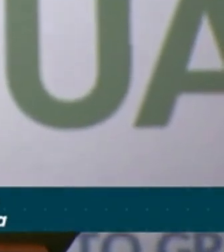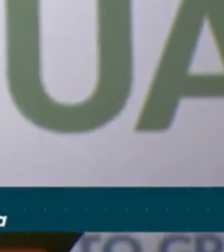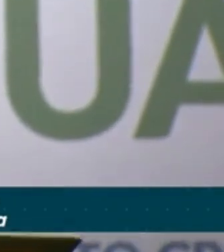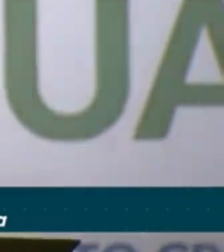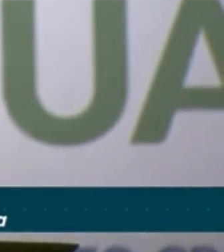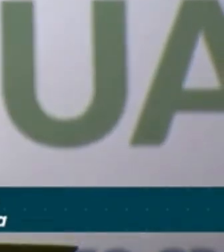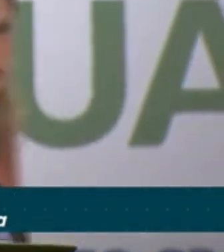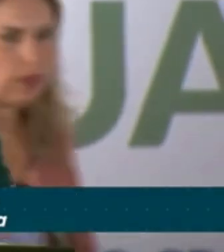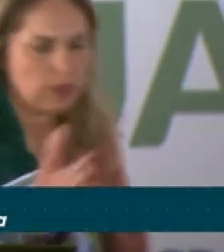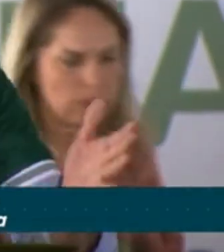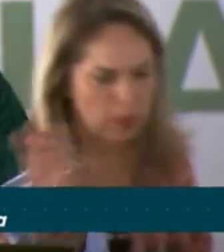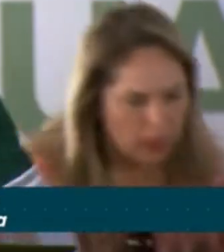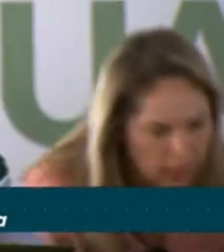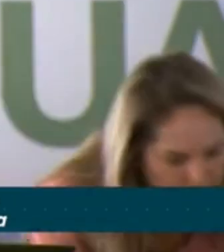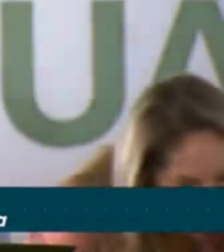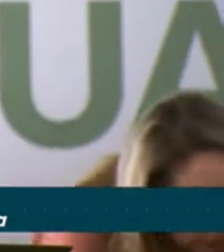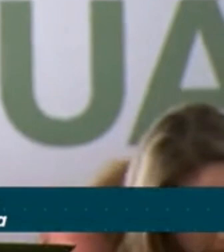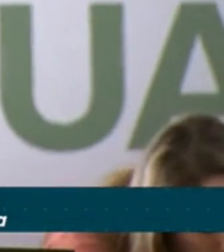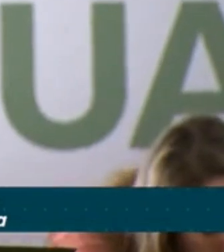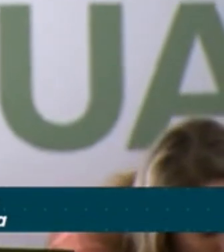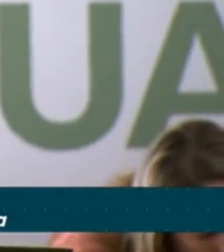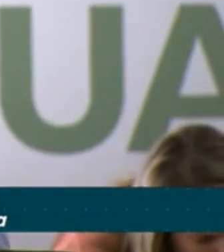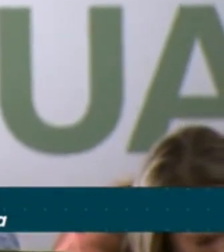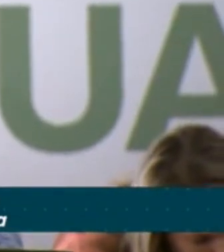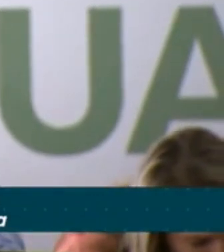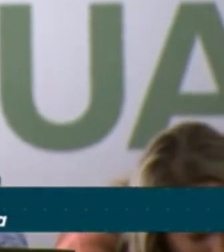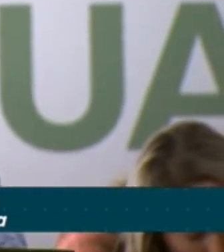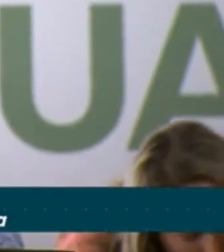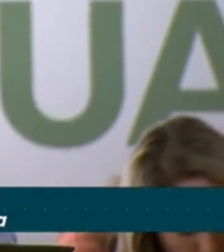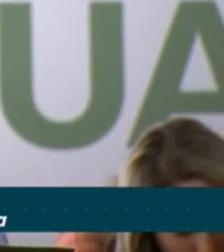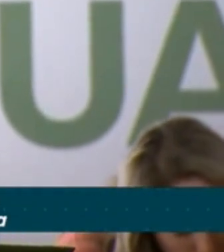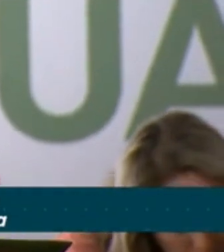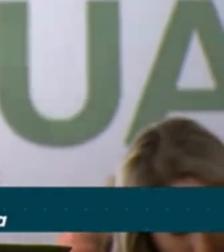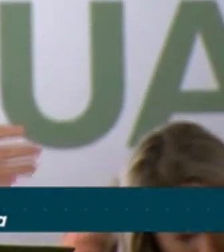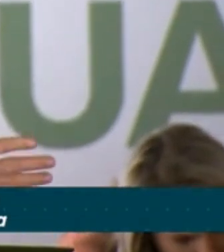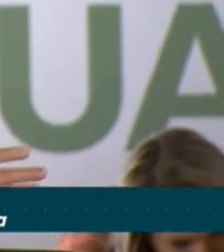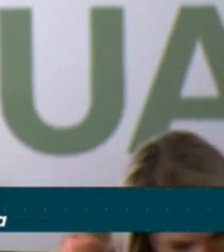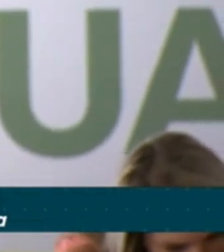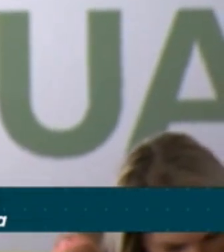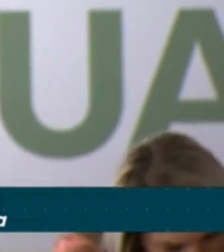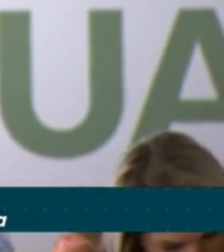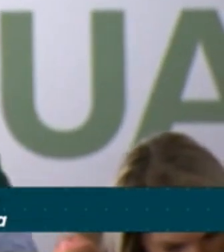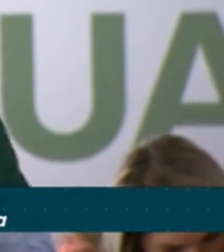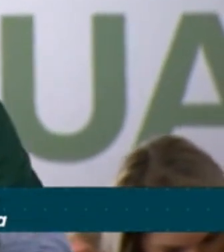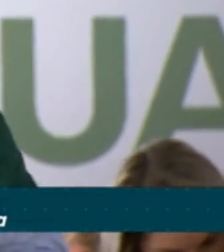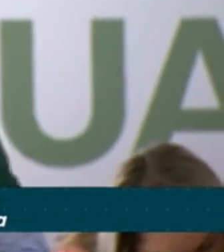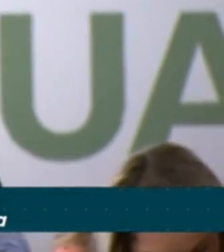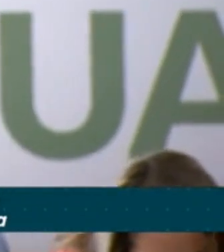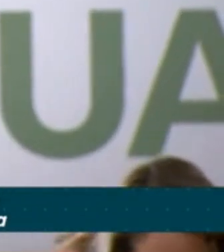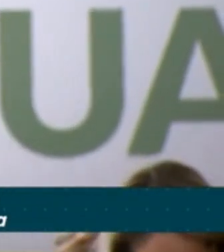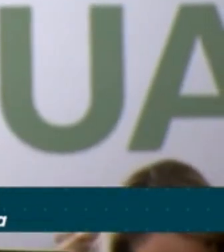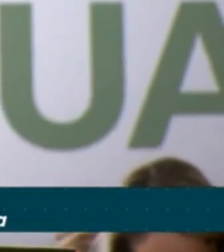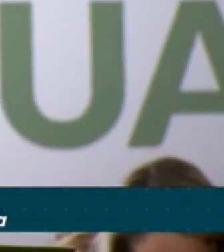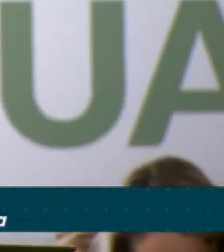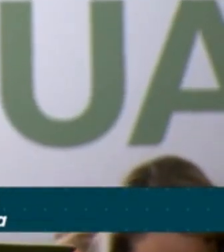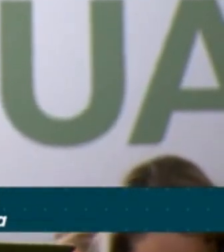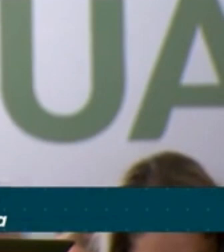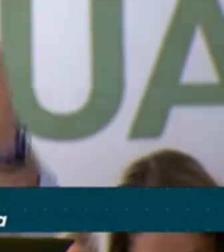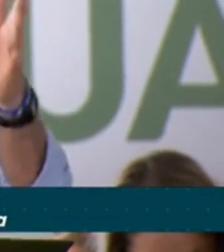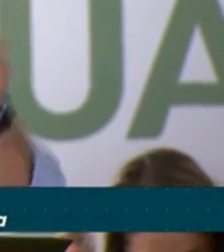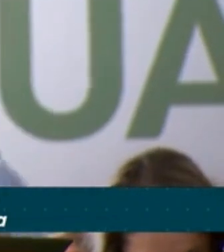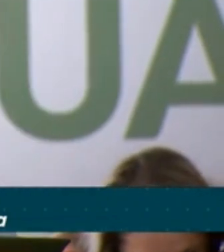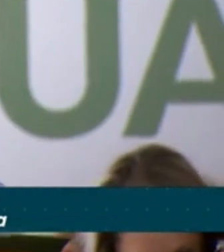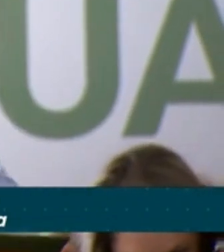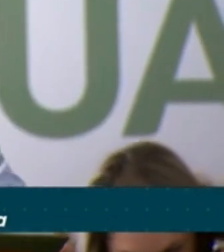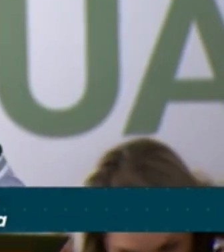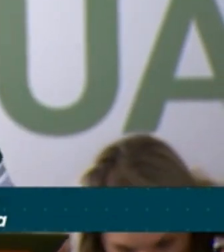Prezados governadores, deputados federais, vereador, também já fui vereador um tempo.